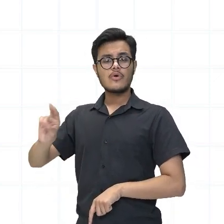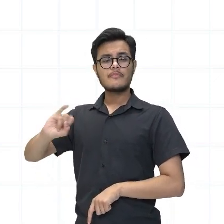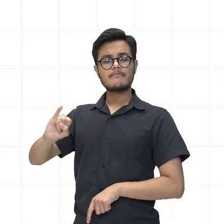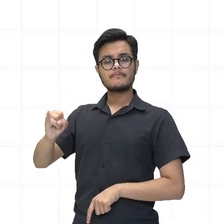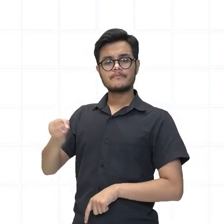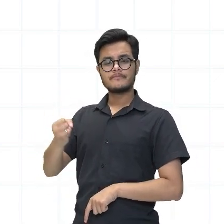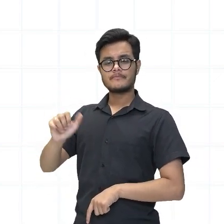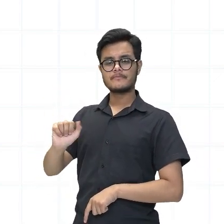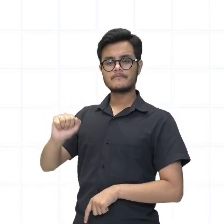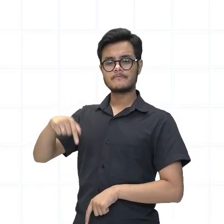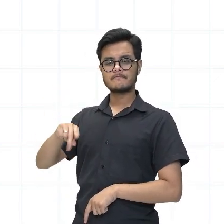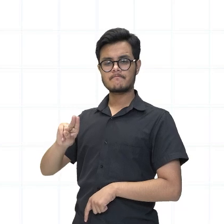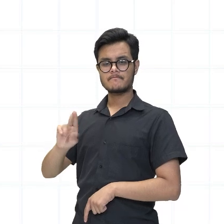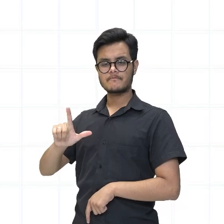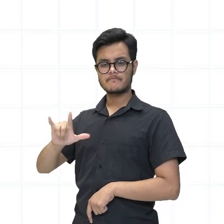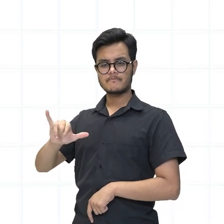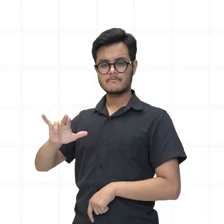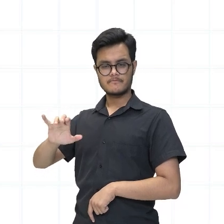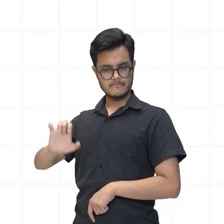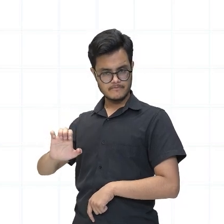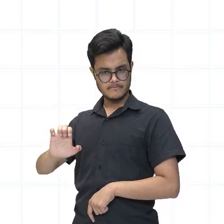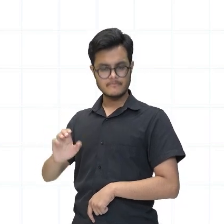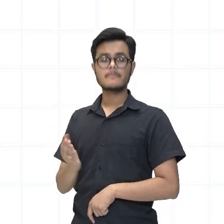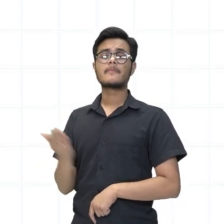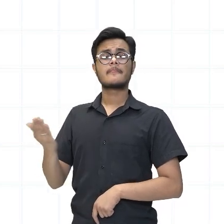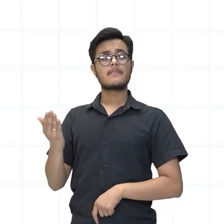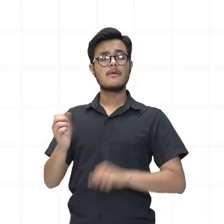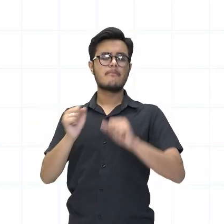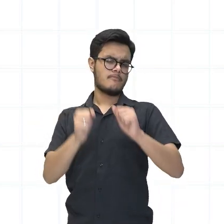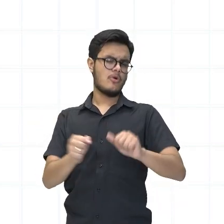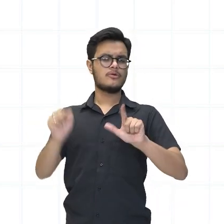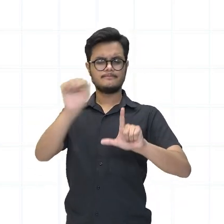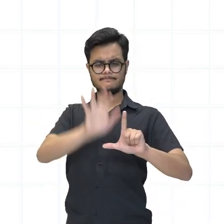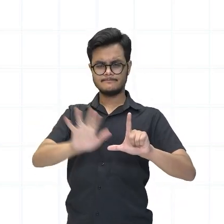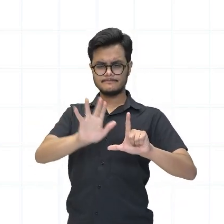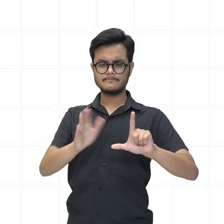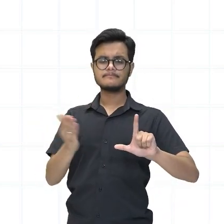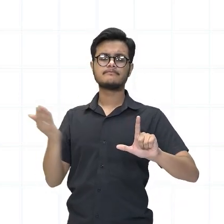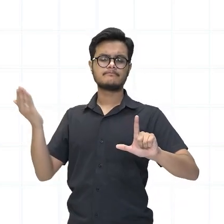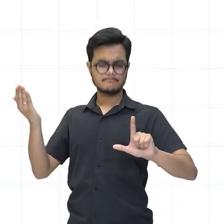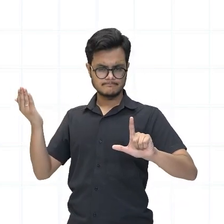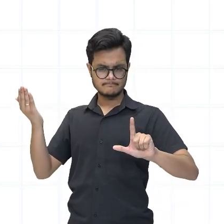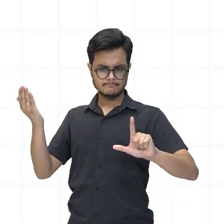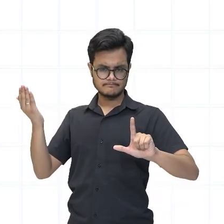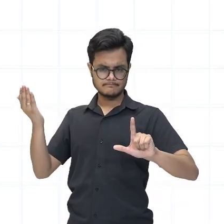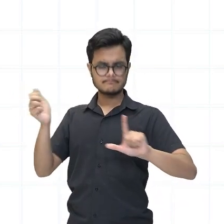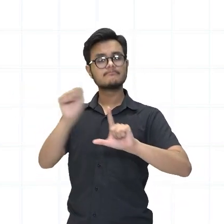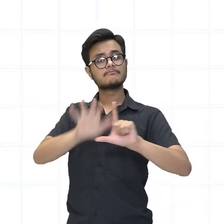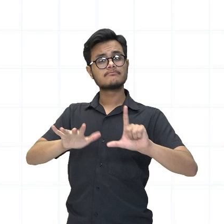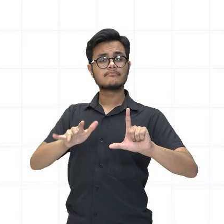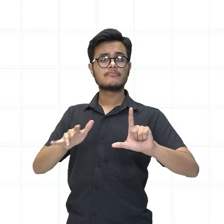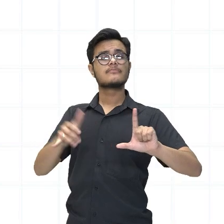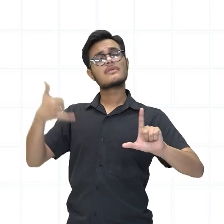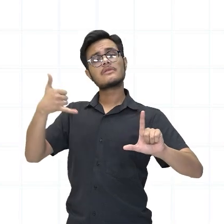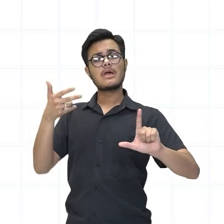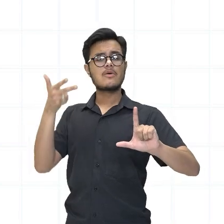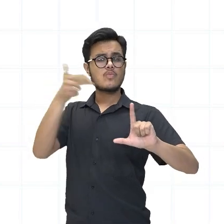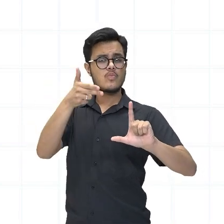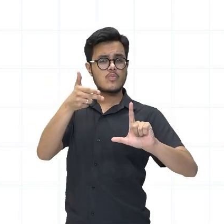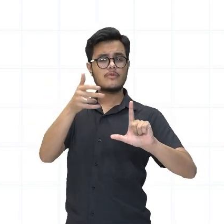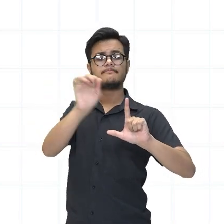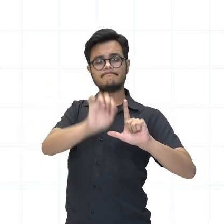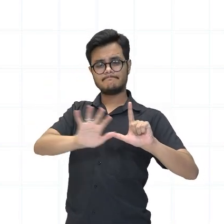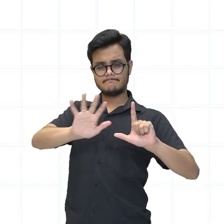Você pode acessar a reportagem no local em que ela foi publicada aí apontando a câmera do celular para o QR